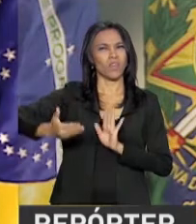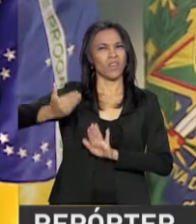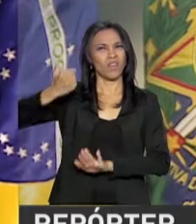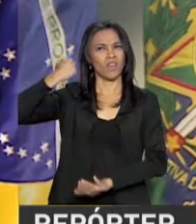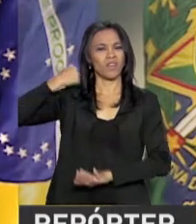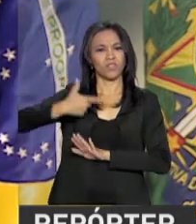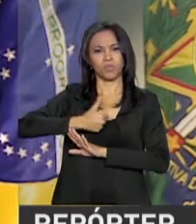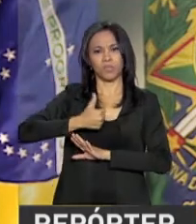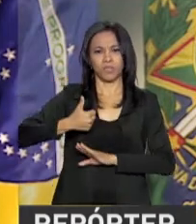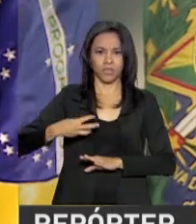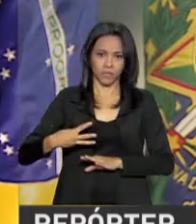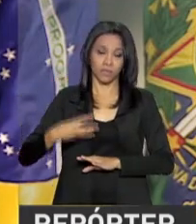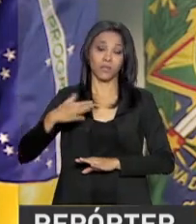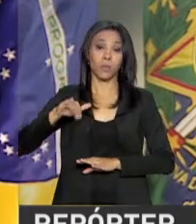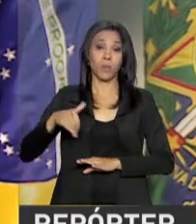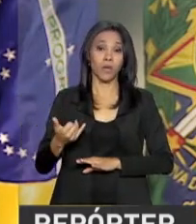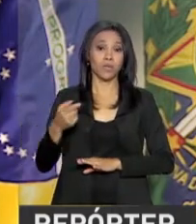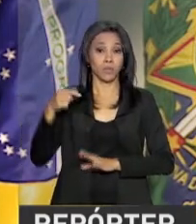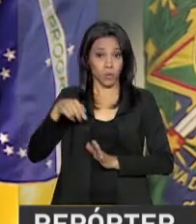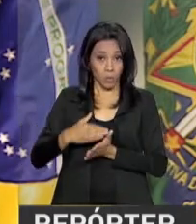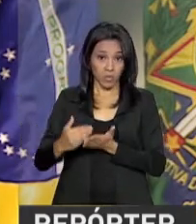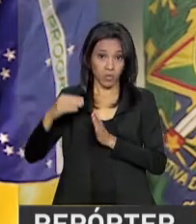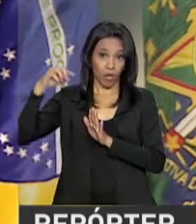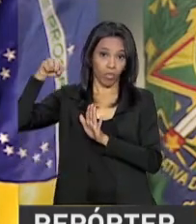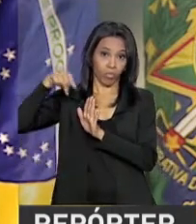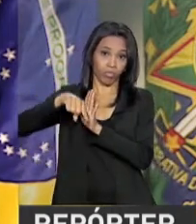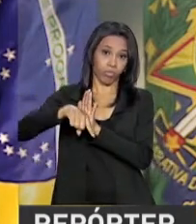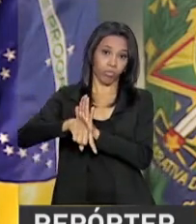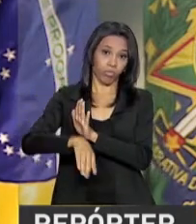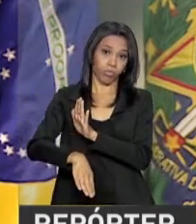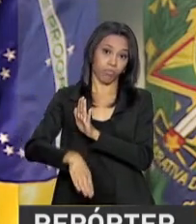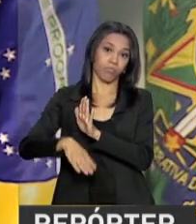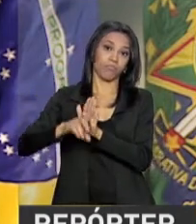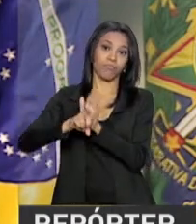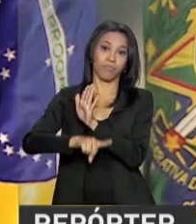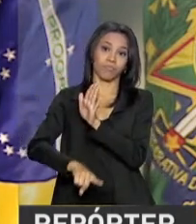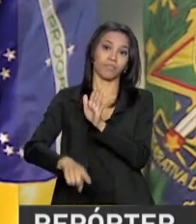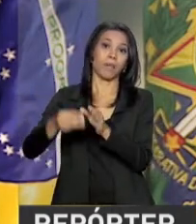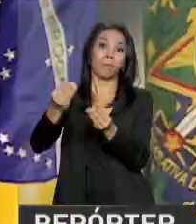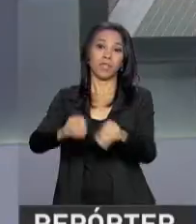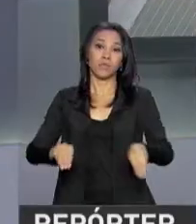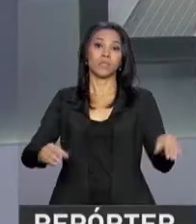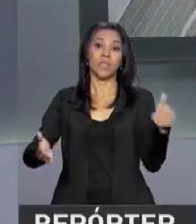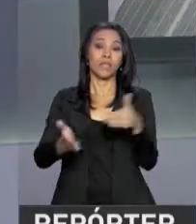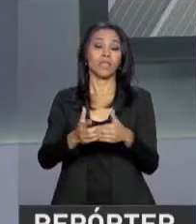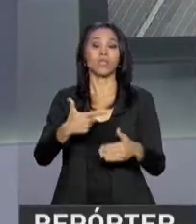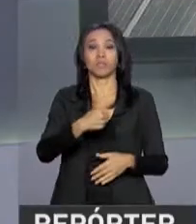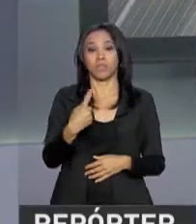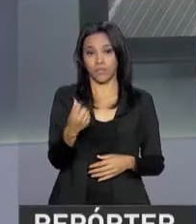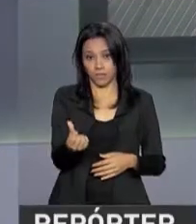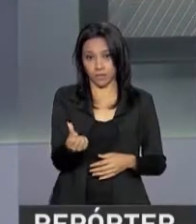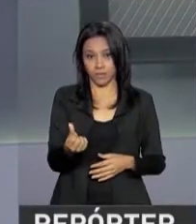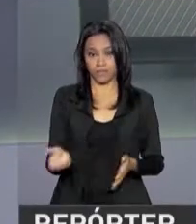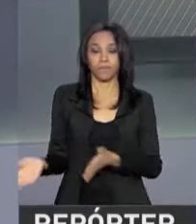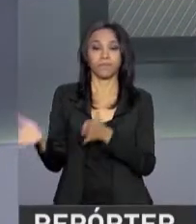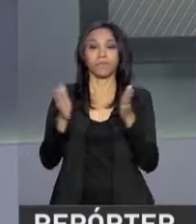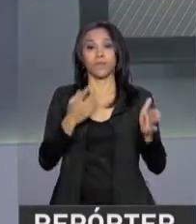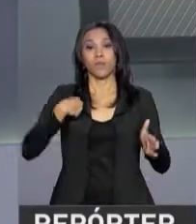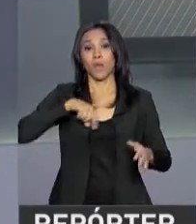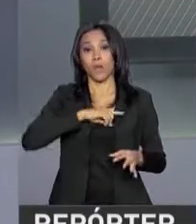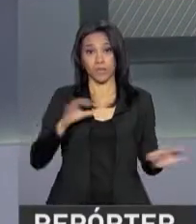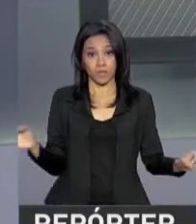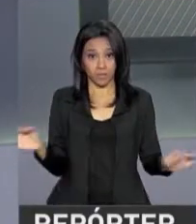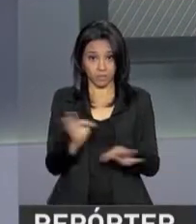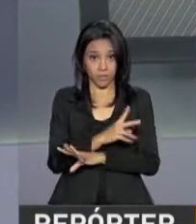quando a companhia começou a registrar prejuízos seguidos até 2016. Nós ficamos por aqui. Você